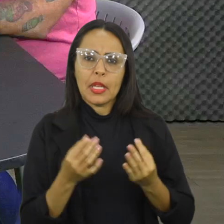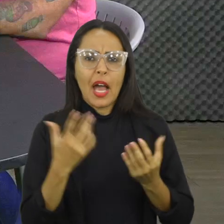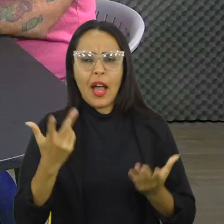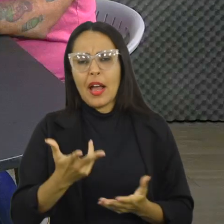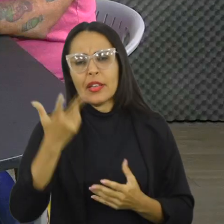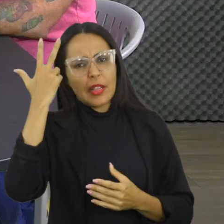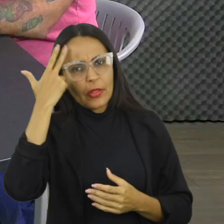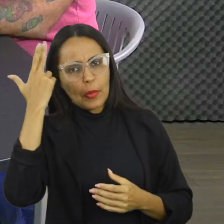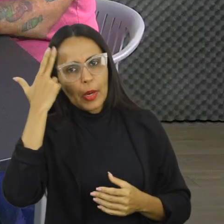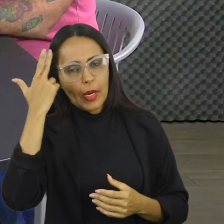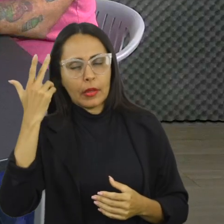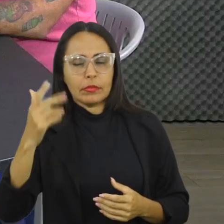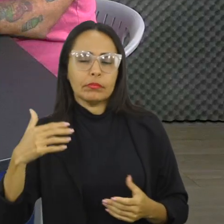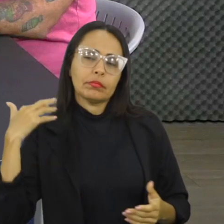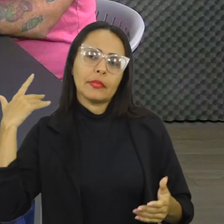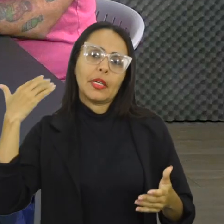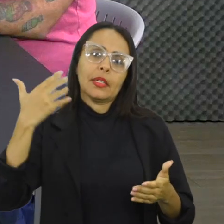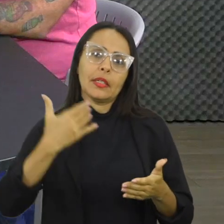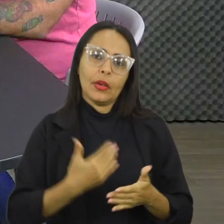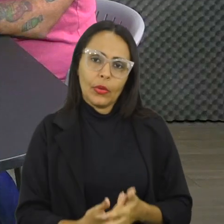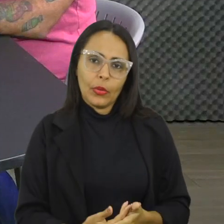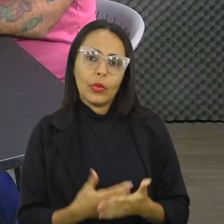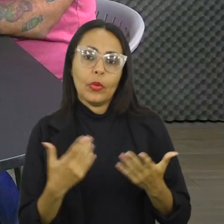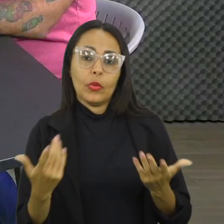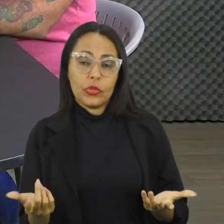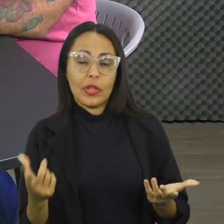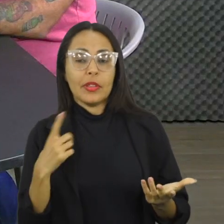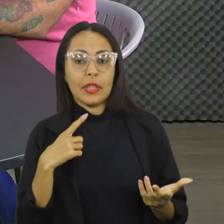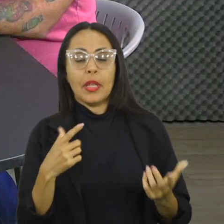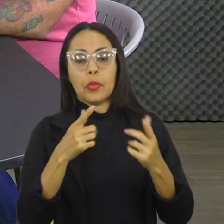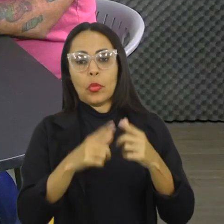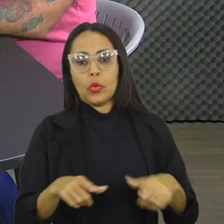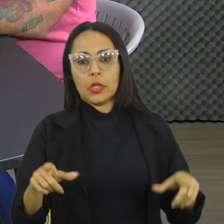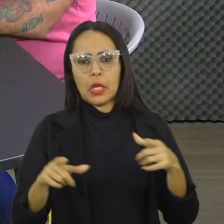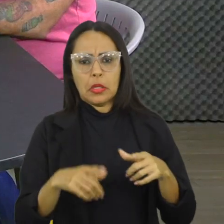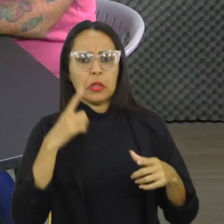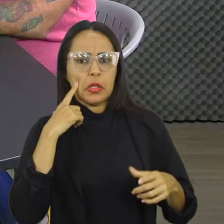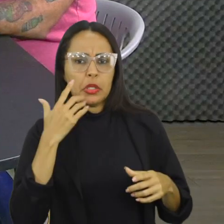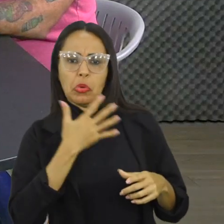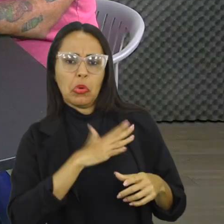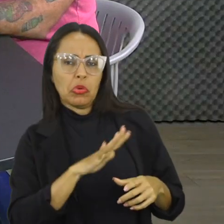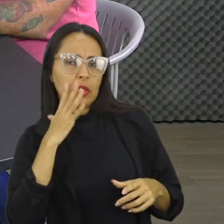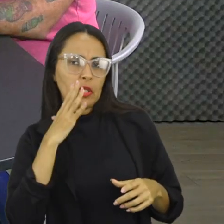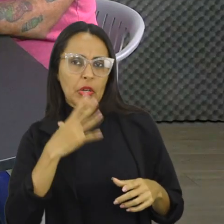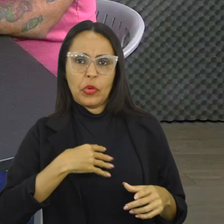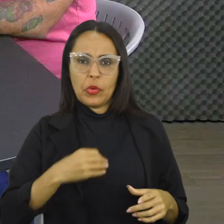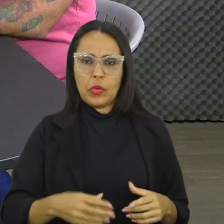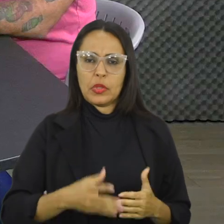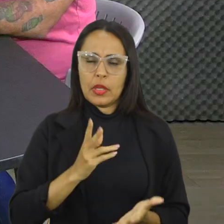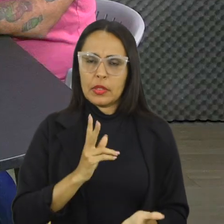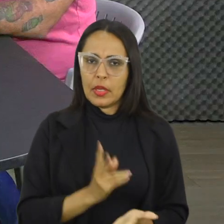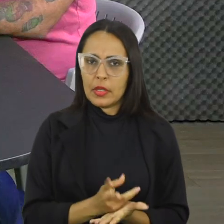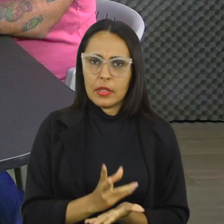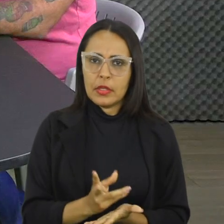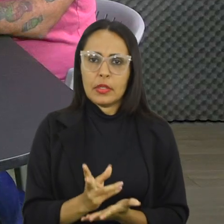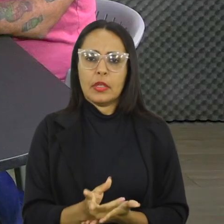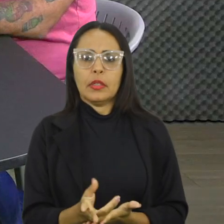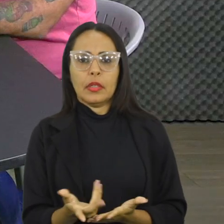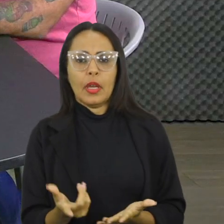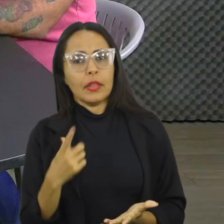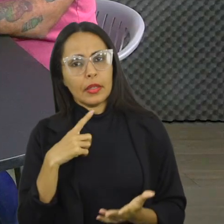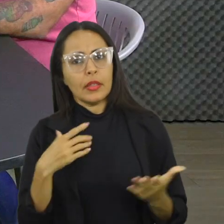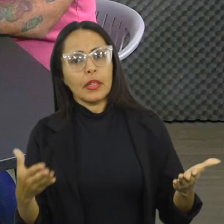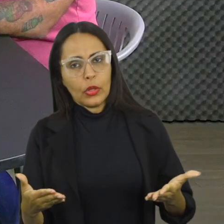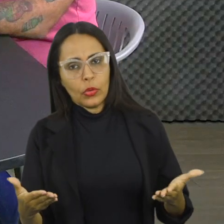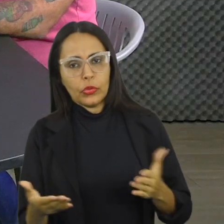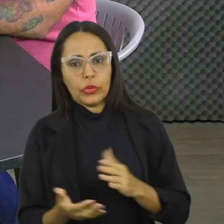normal, ainda hoje é assim, até porque há músicos que não gostariam que seus filhos seguissem a mesma carreira. A gente Uhum, tem isso hoje